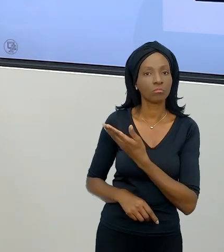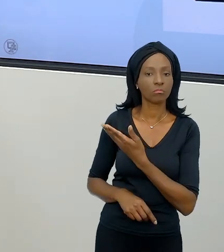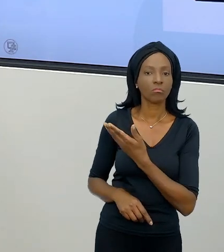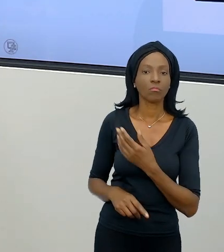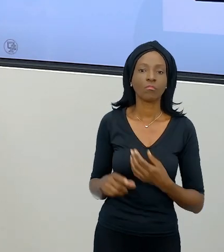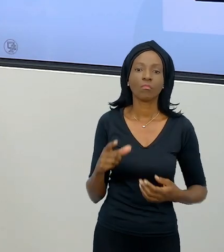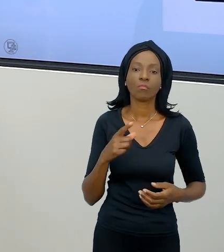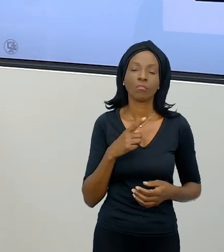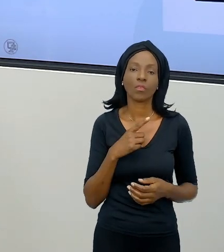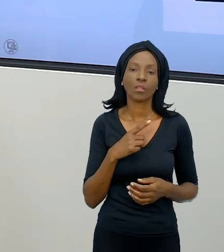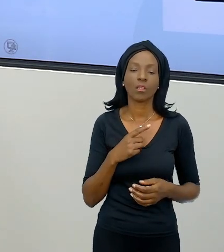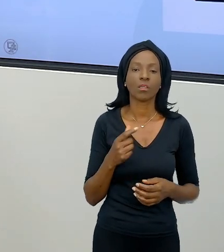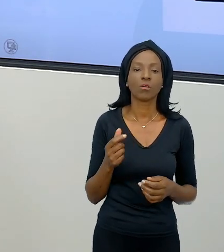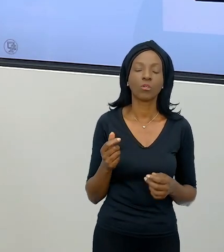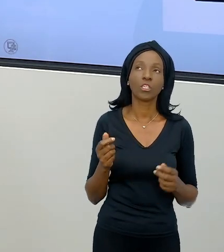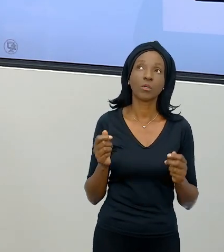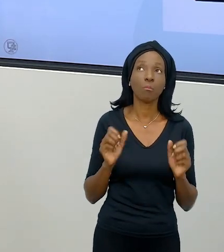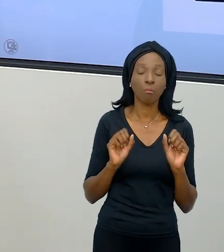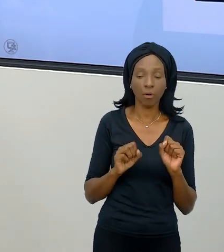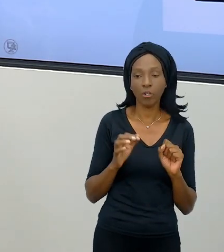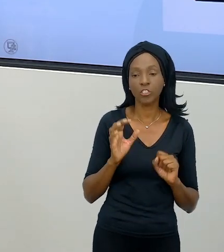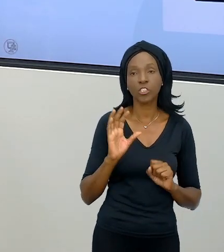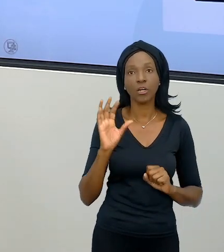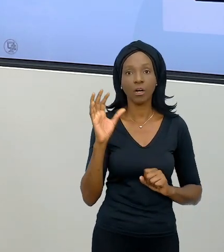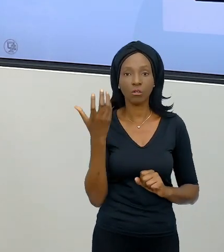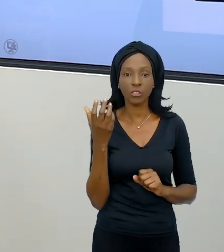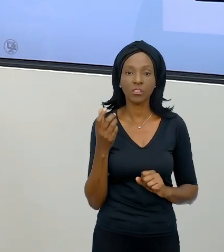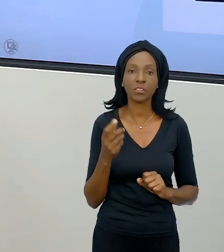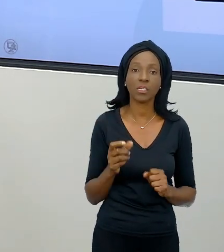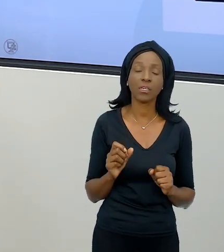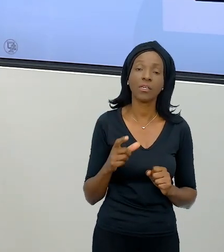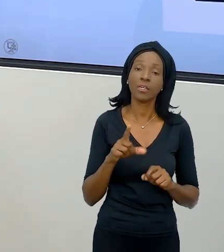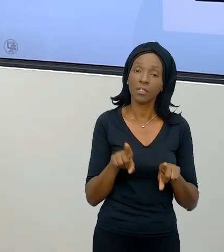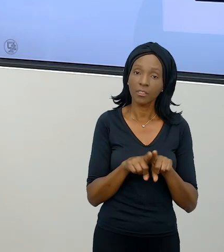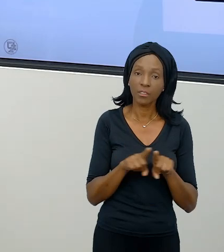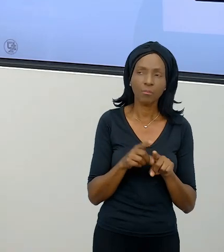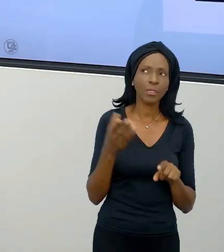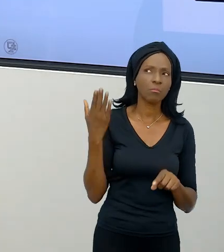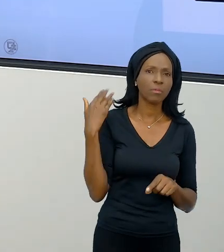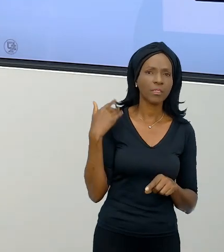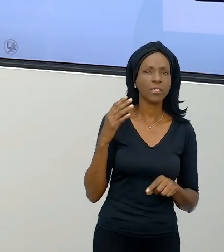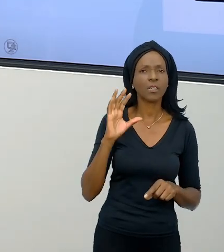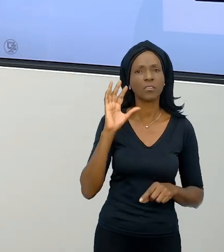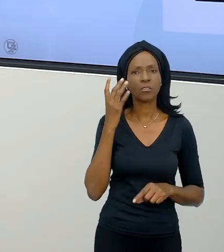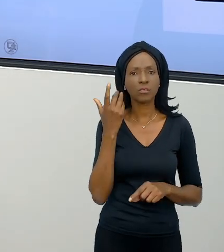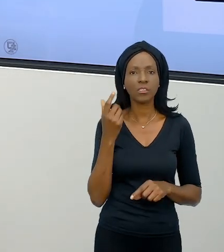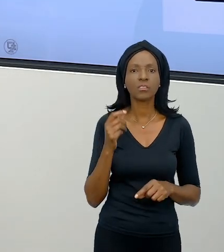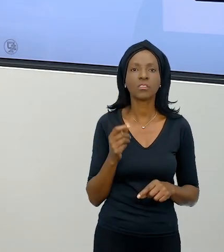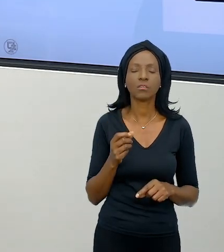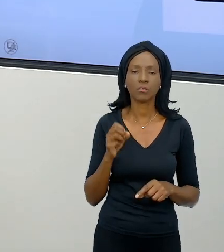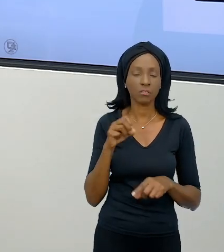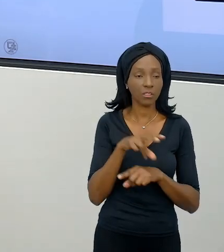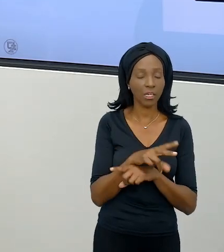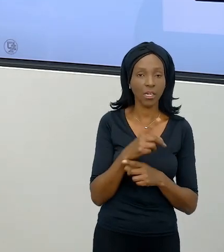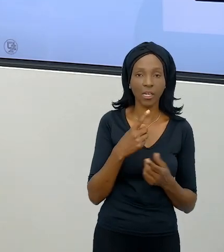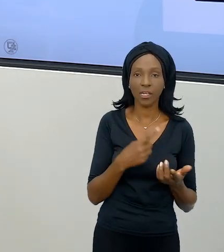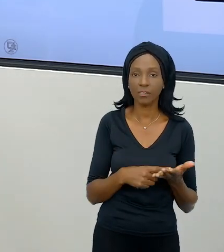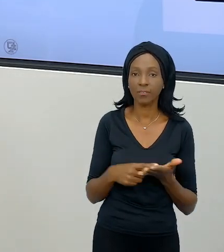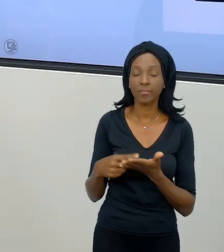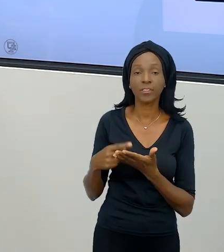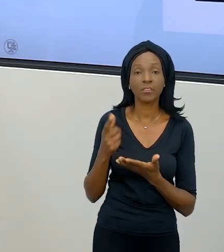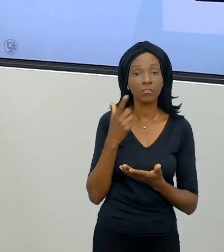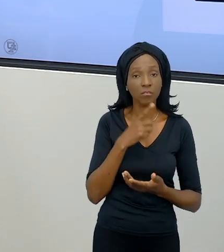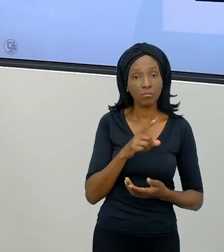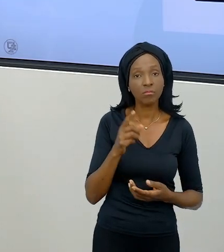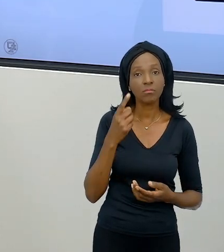previsto a acontecer, como também aquilo que já aconteceu. Então, acessando aí a página de programação, você consegue aí